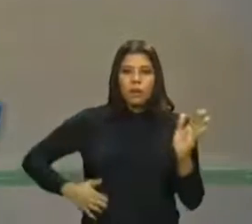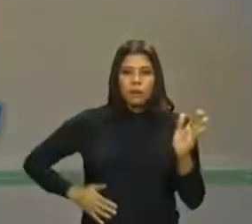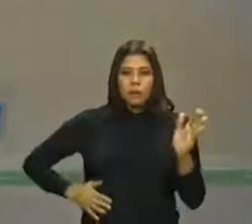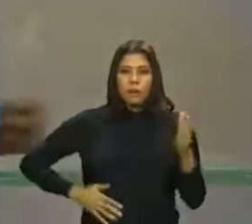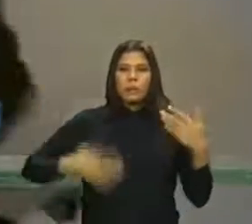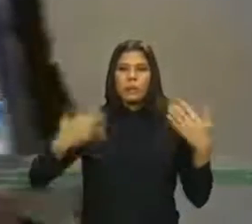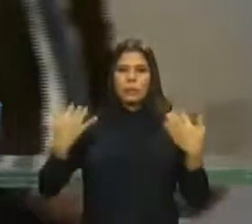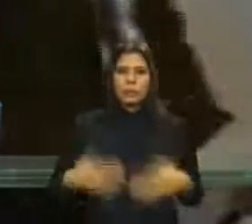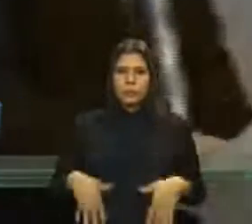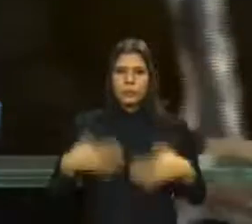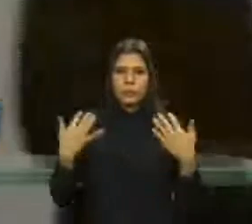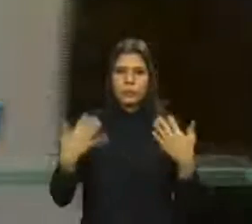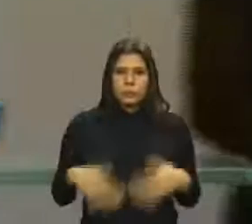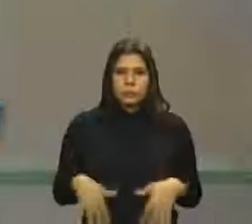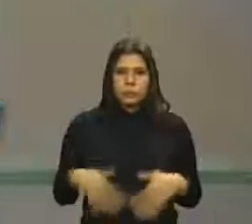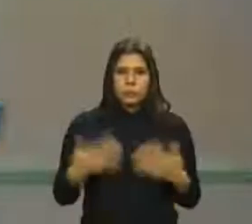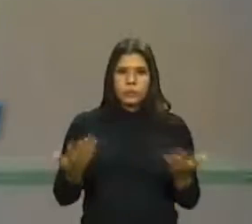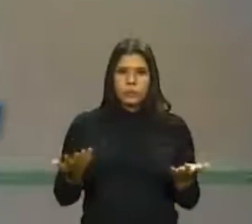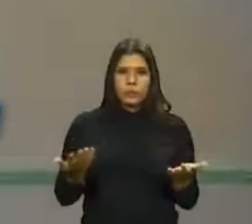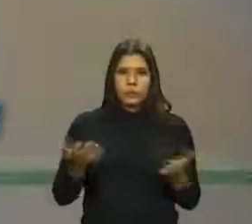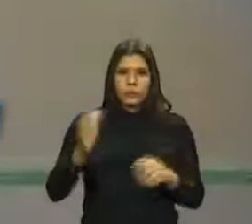do estado. O estado está perdendo.